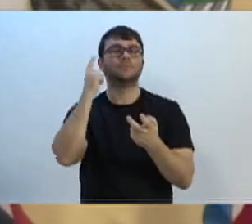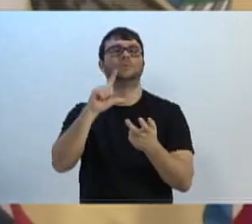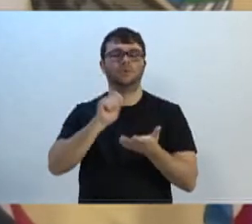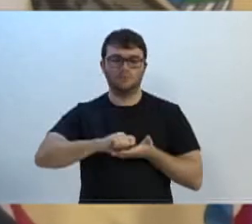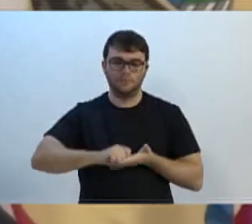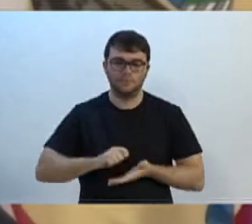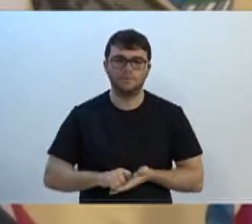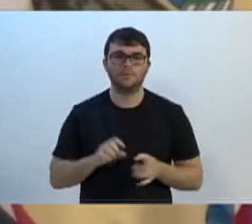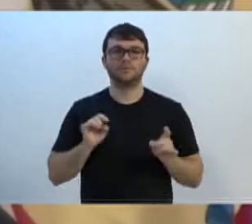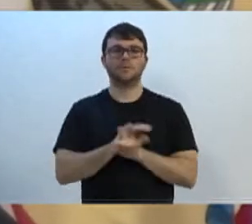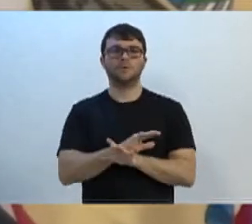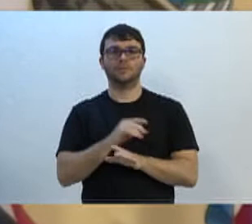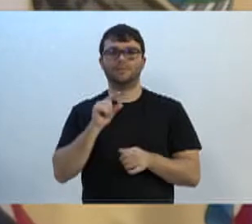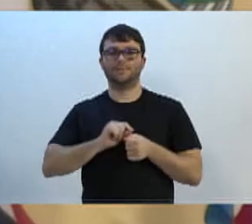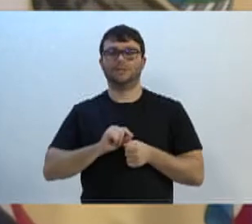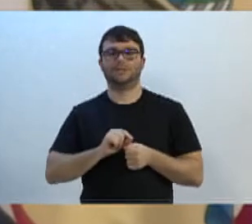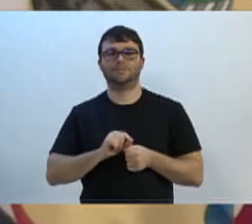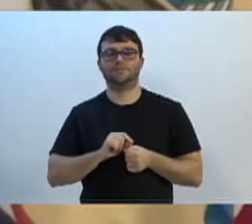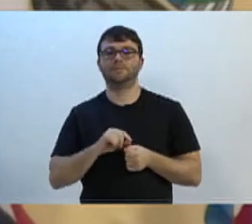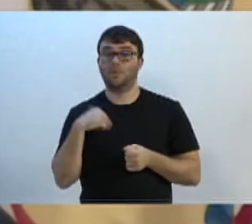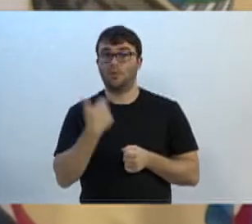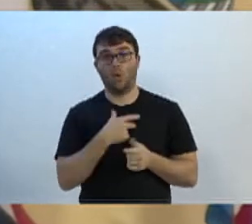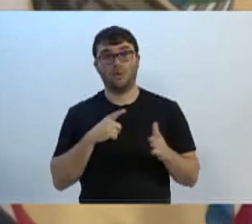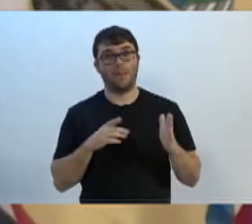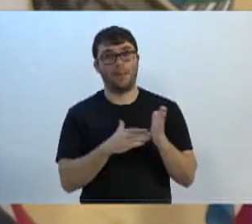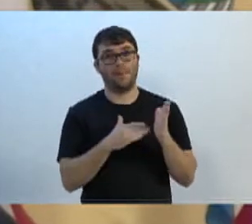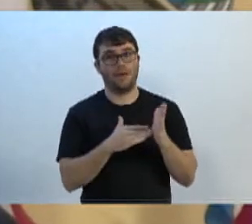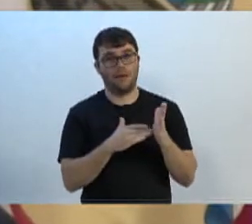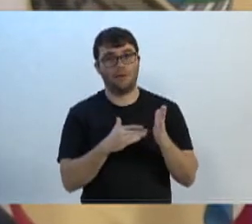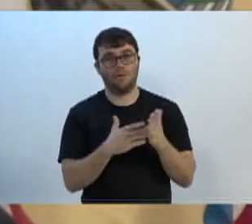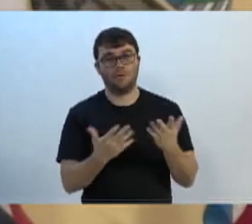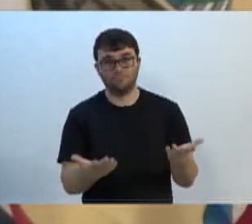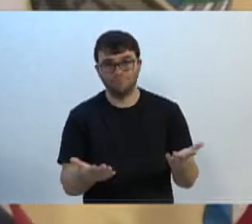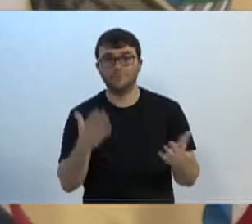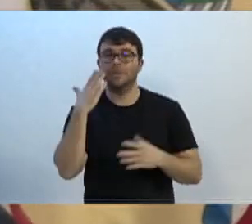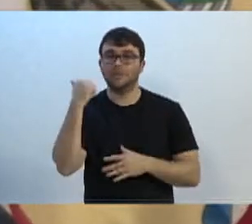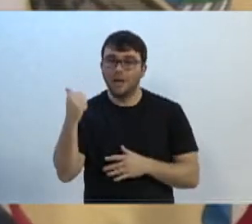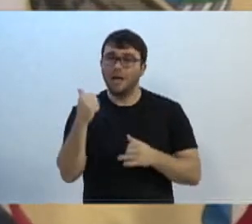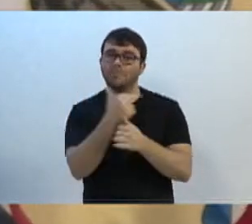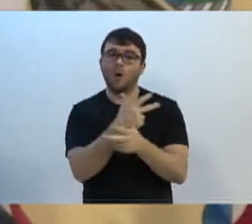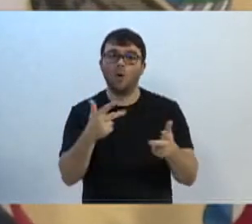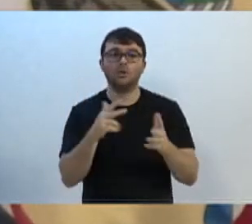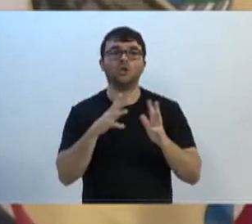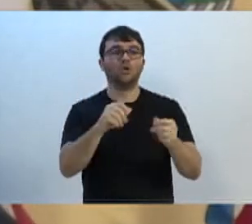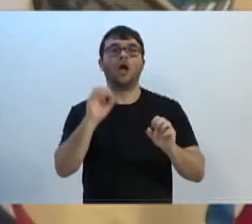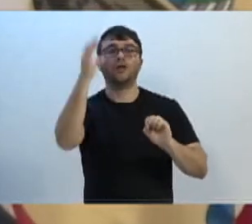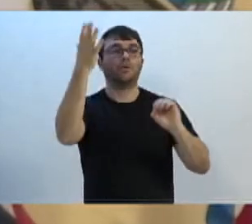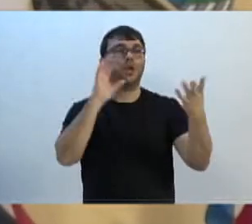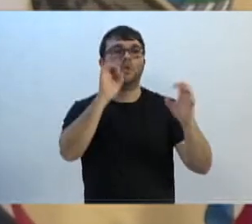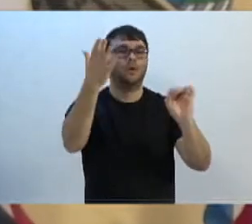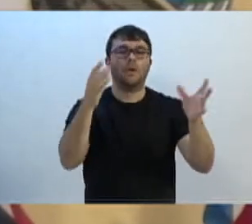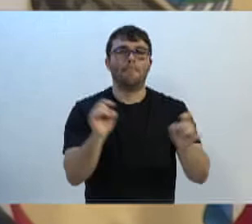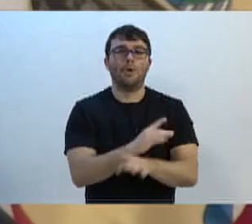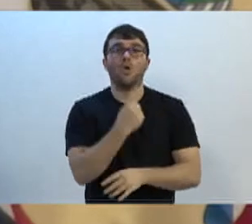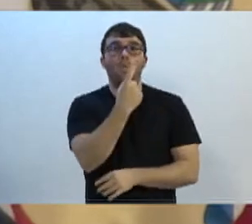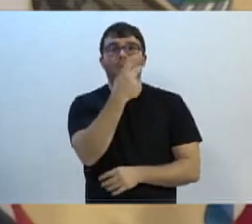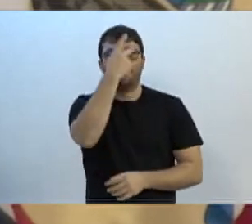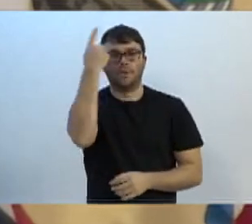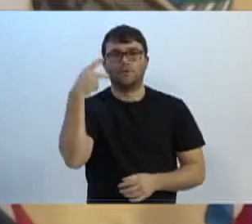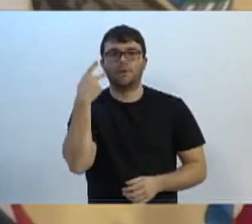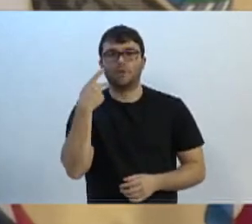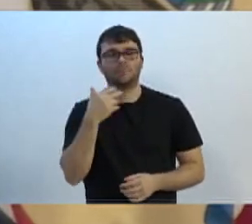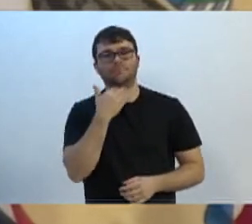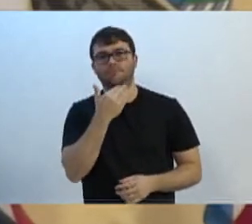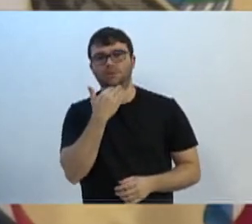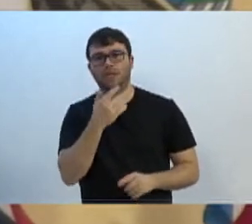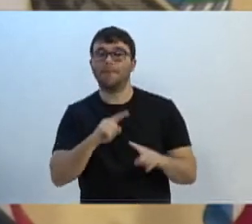nós temos as nossas limitações sabemos que nem tudo se faz resolver pelo trabalho de um parlamentar pelo trabalho de